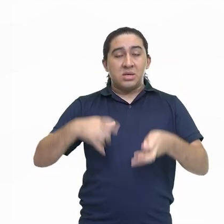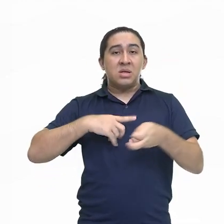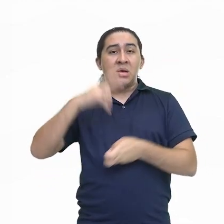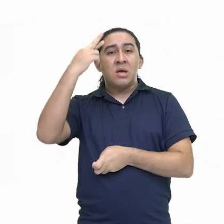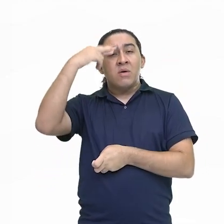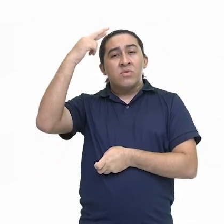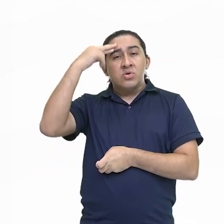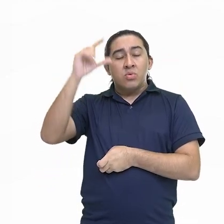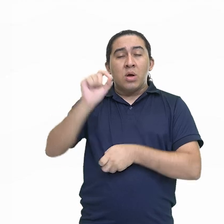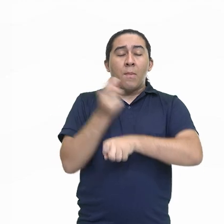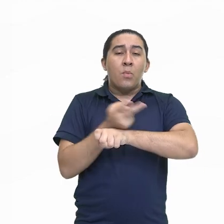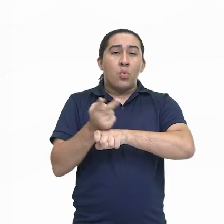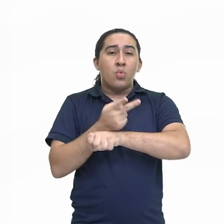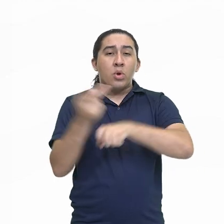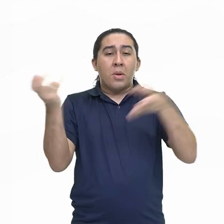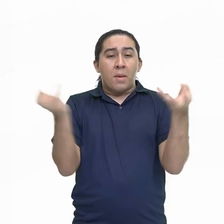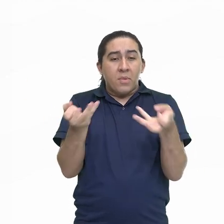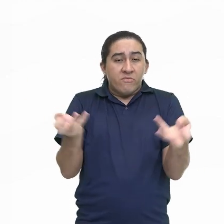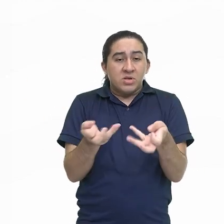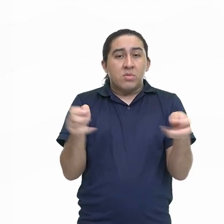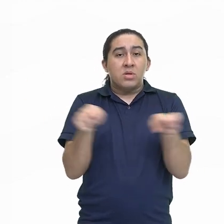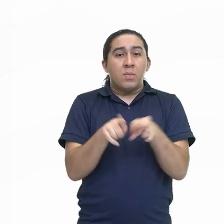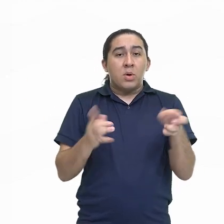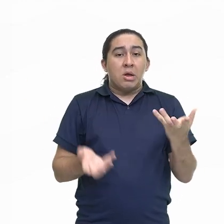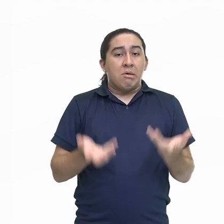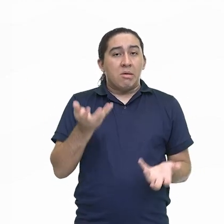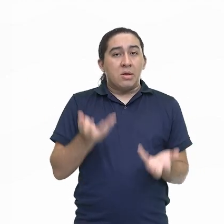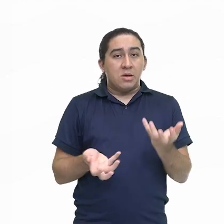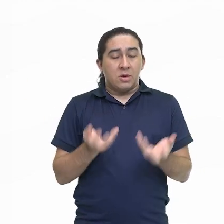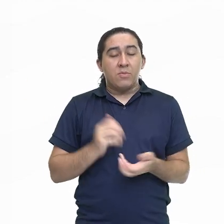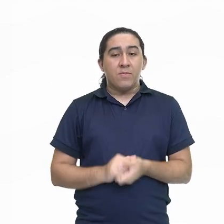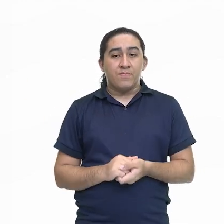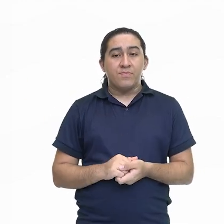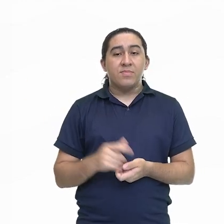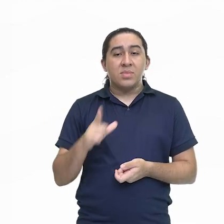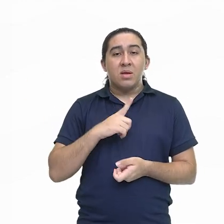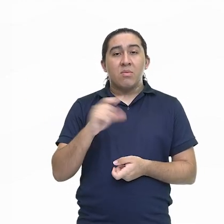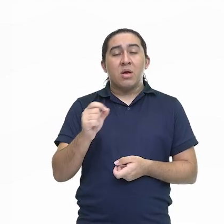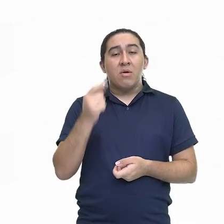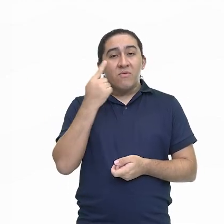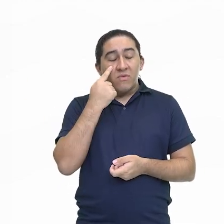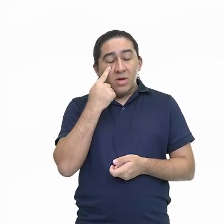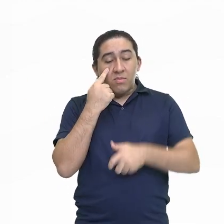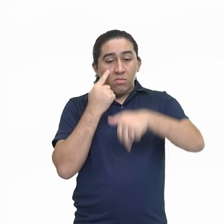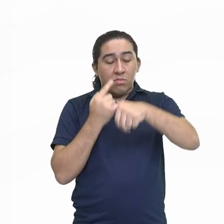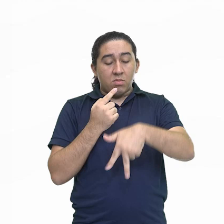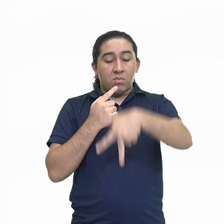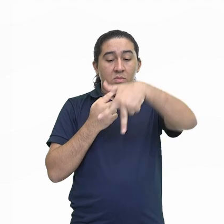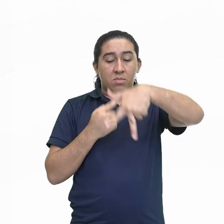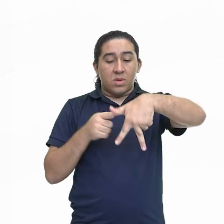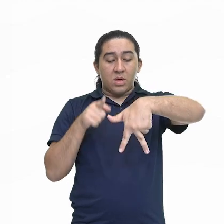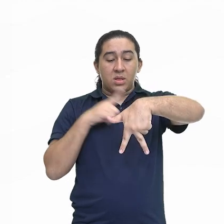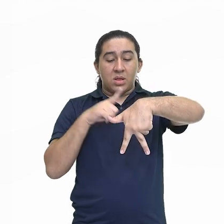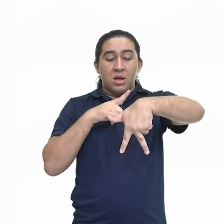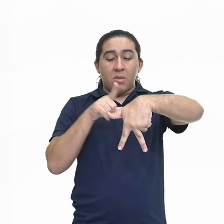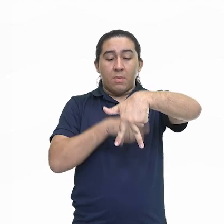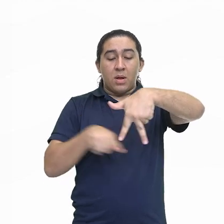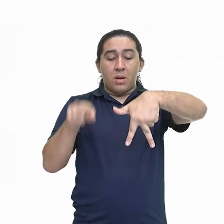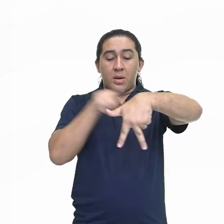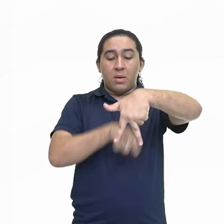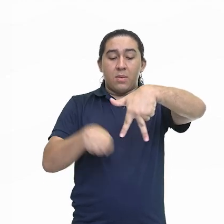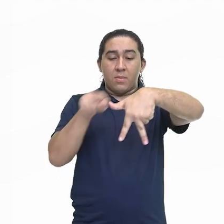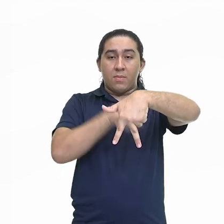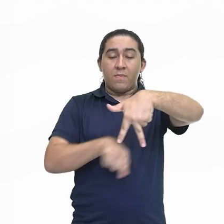perfeição e equilíbrio, que é justamente quando ele estende os braços, ele abre as pernas e ele cria